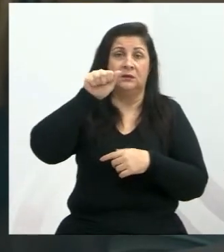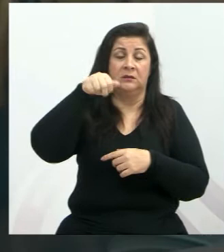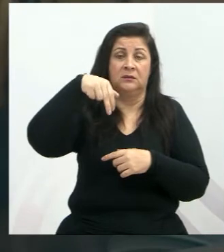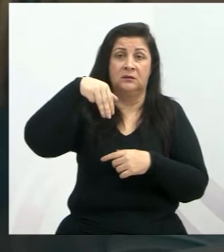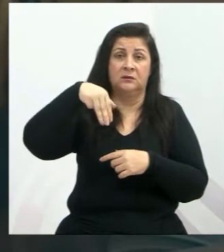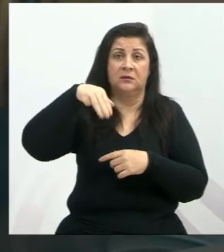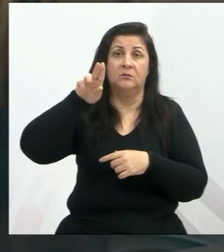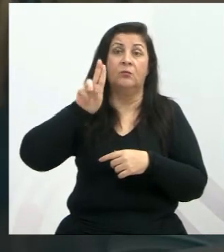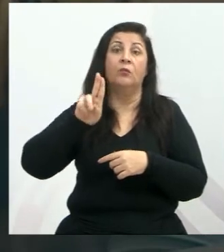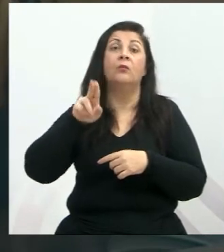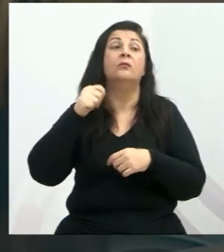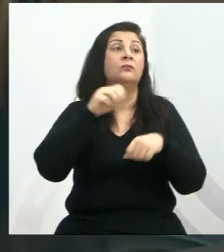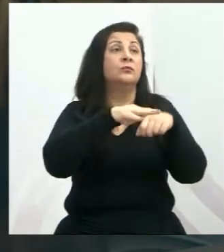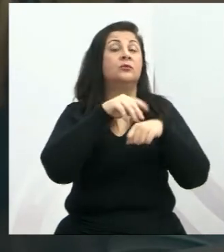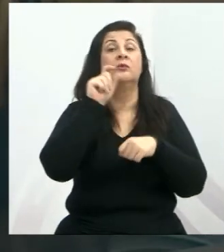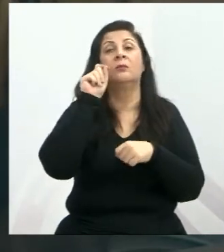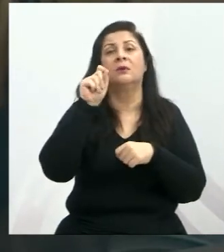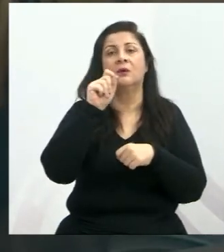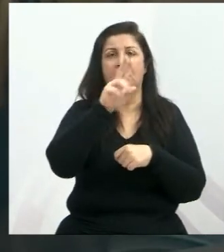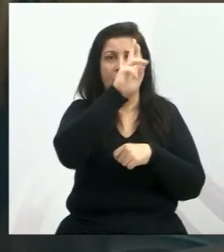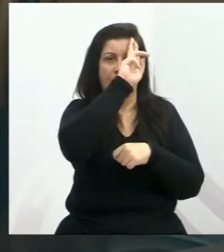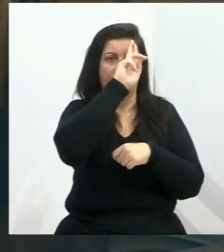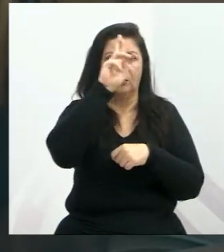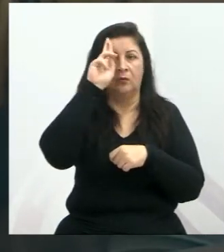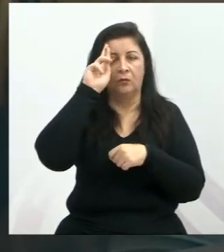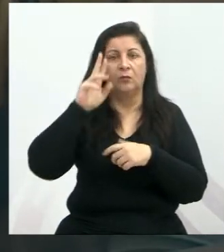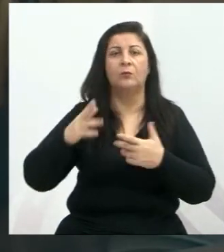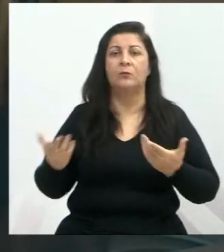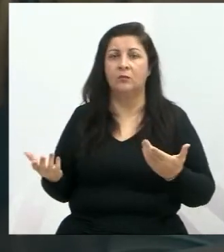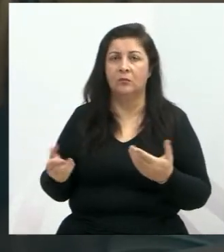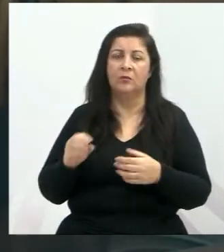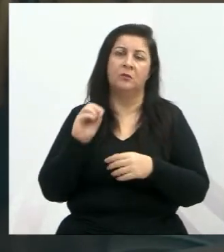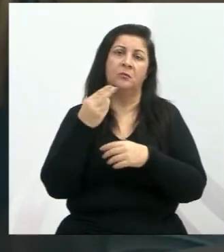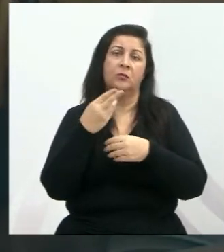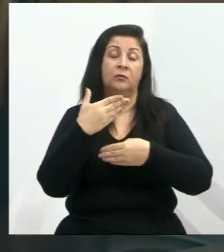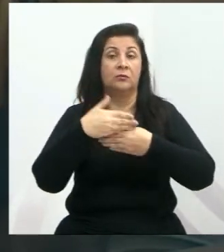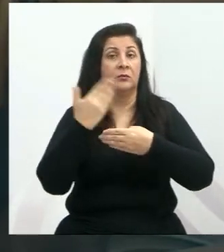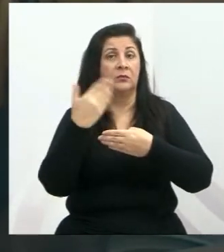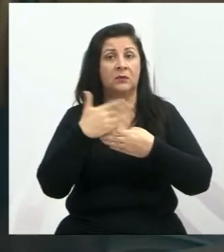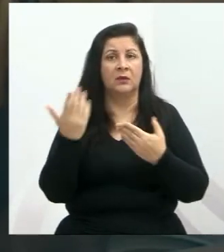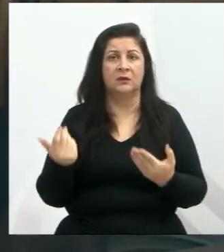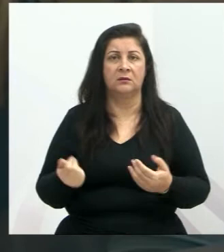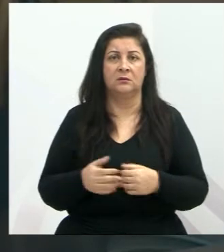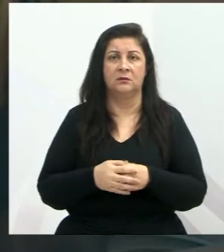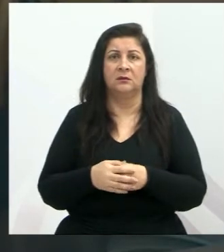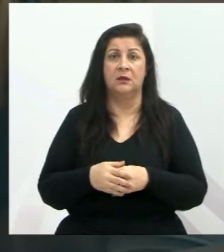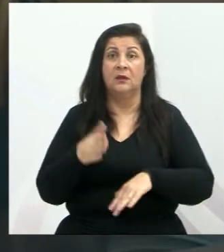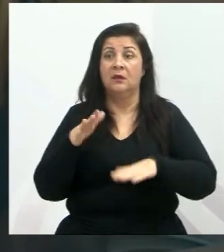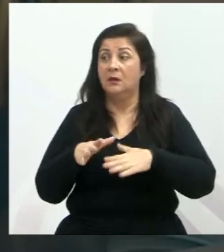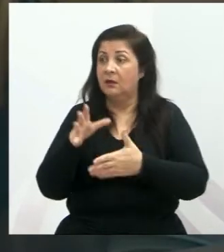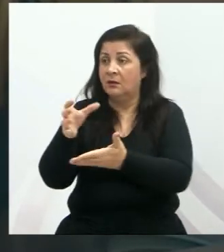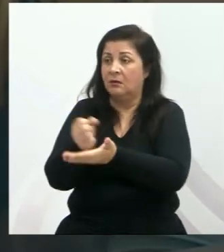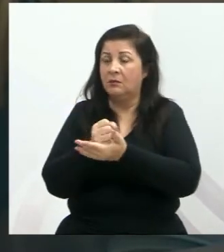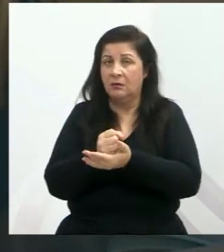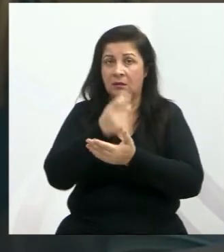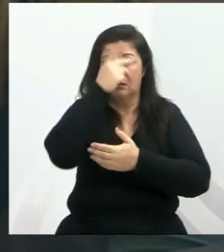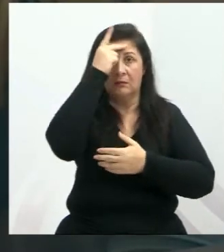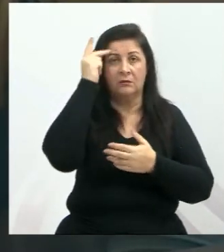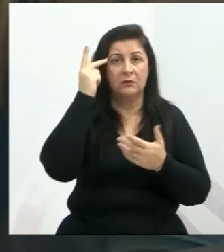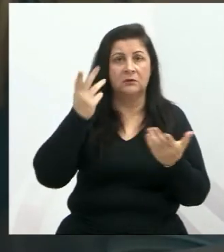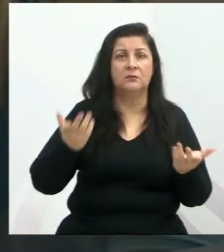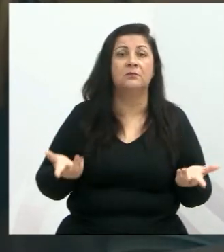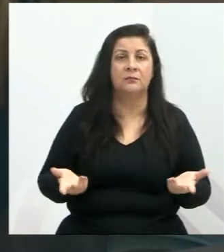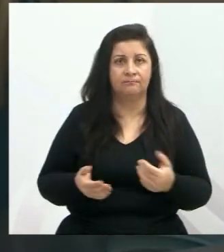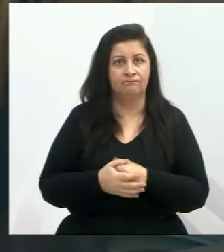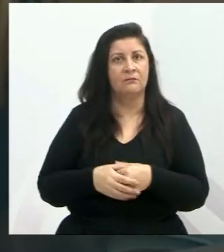primeiro que chega na casa do munícipe é um aplicativo, é um táxi. E eles estão, às vezes, socorrendo, até pegando essa pessoa para colocar dentro do carro.